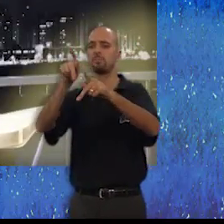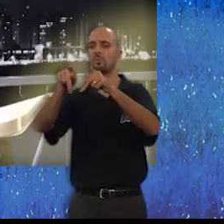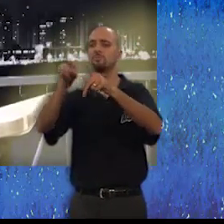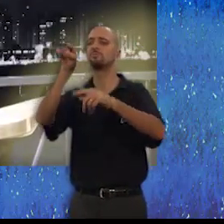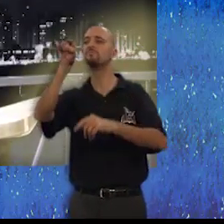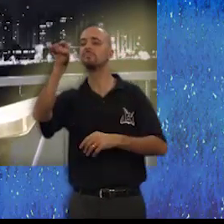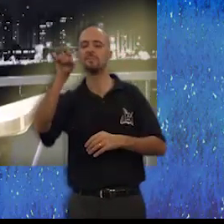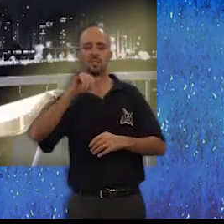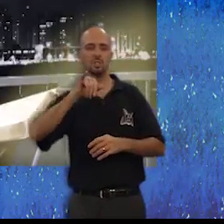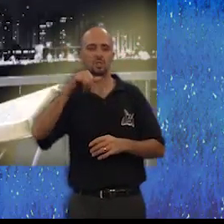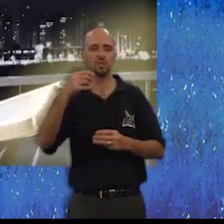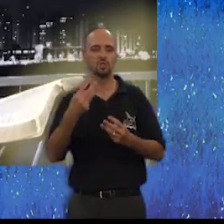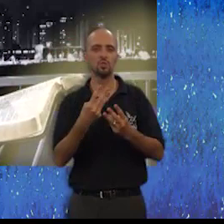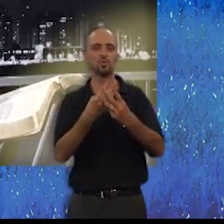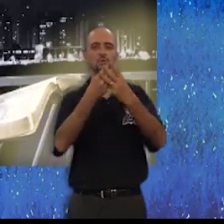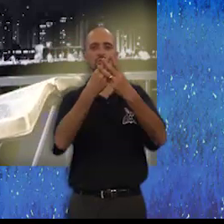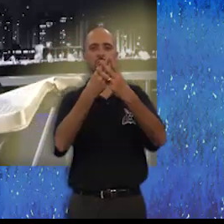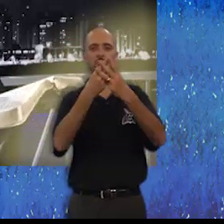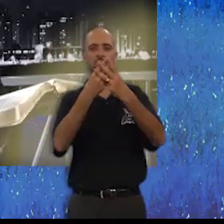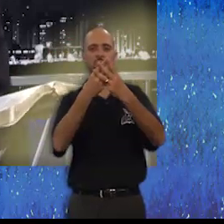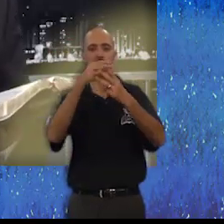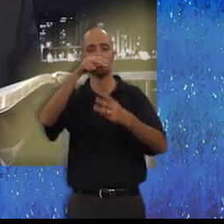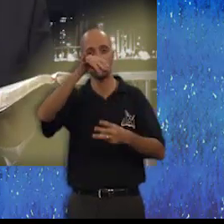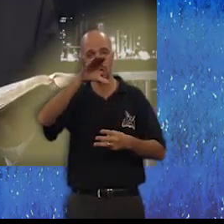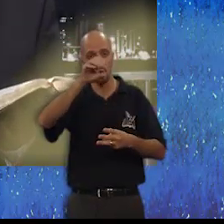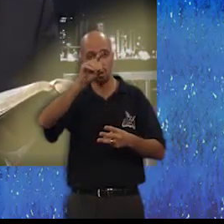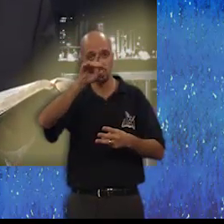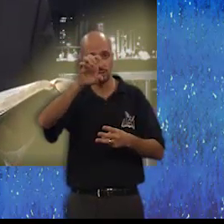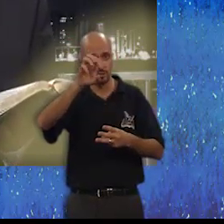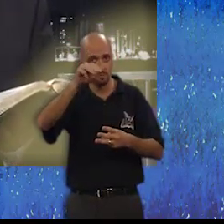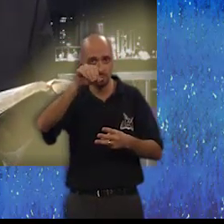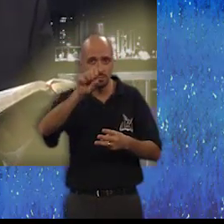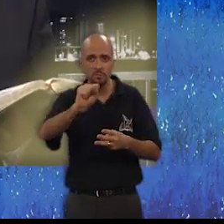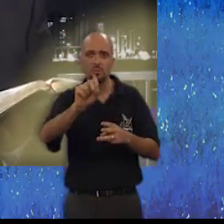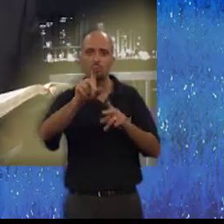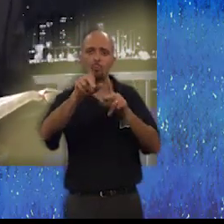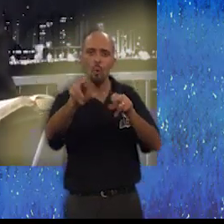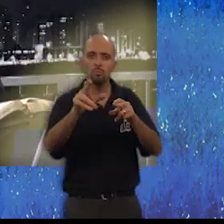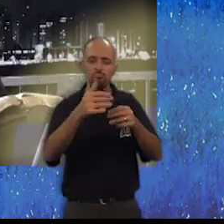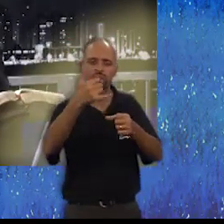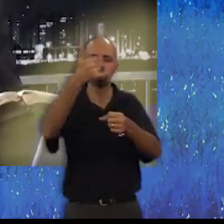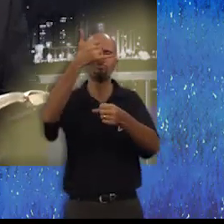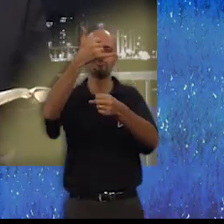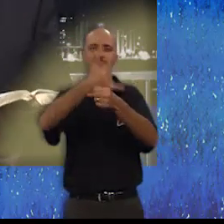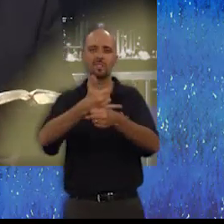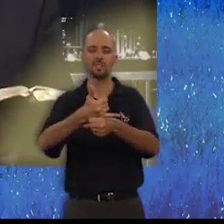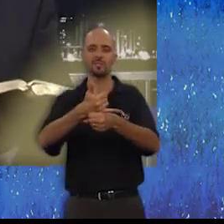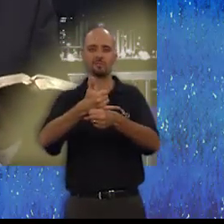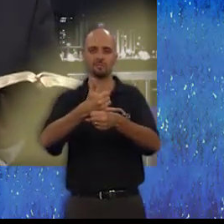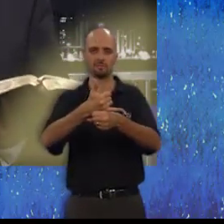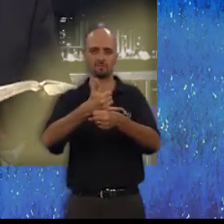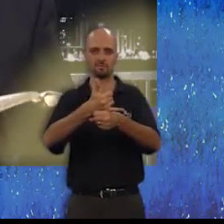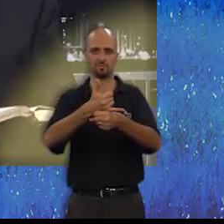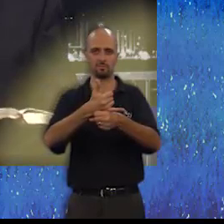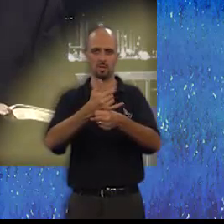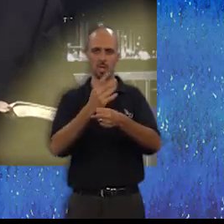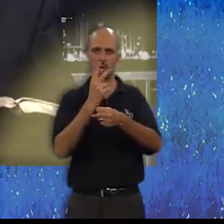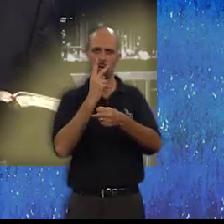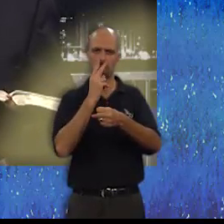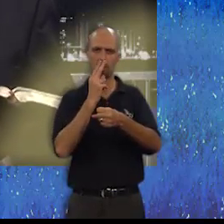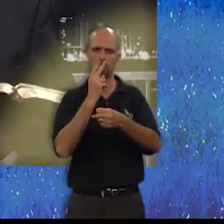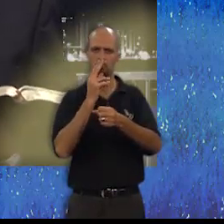de Deus, tinha Nicodemos como um dos seus líderes. Nós poderíamos chamá-lo de doutor